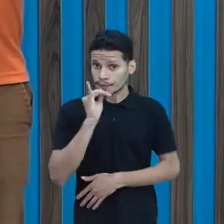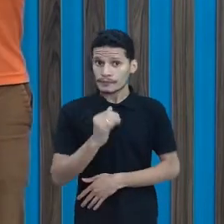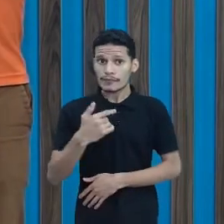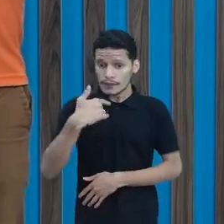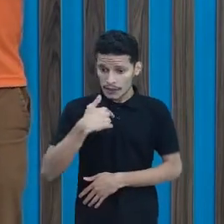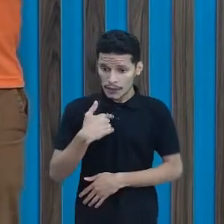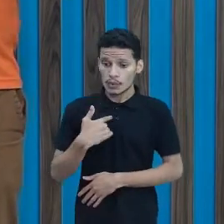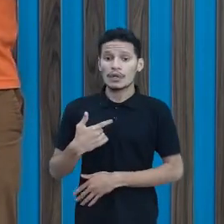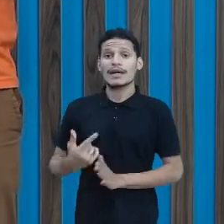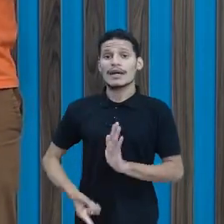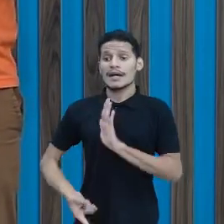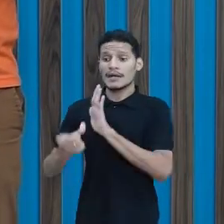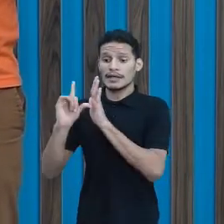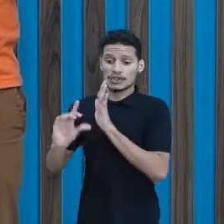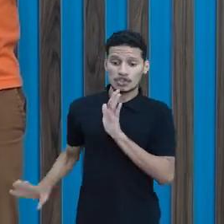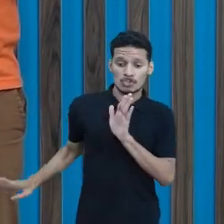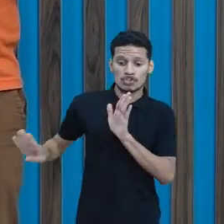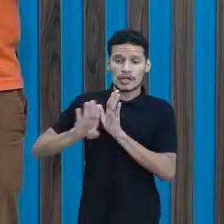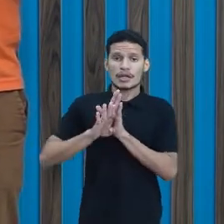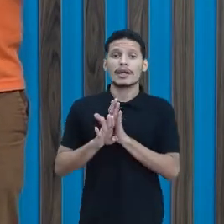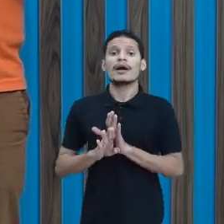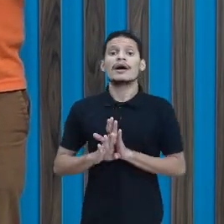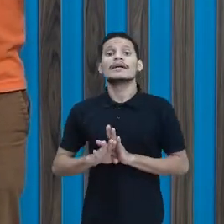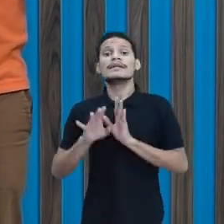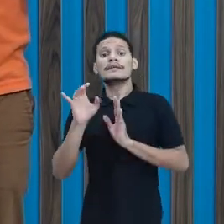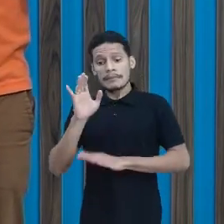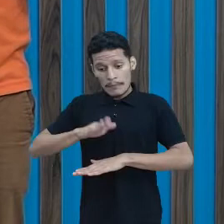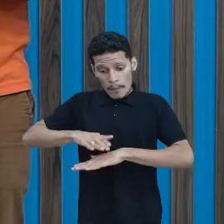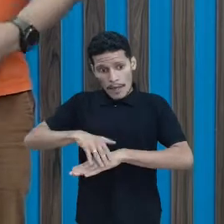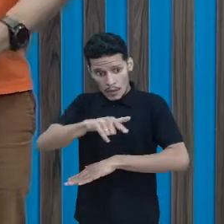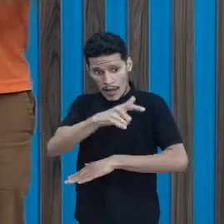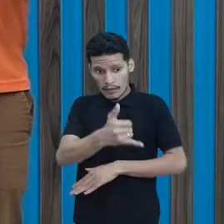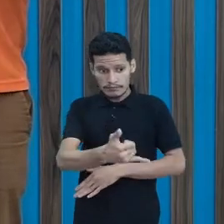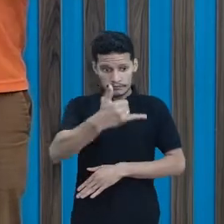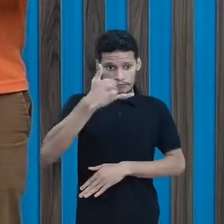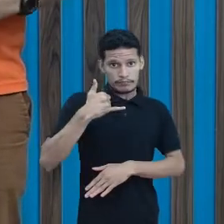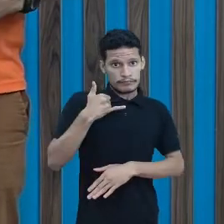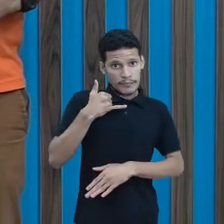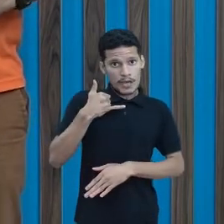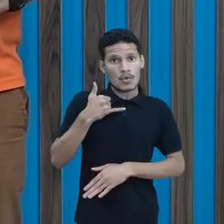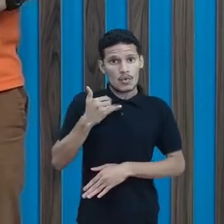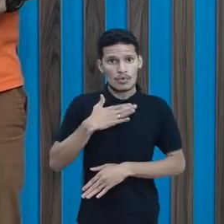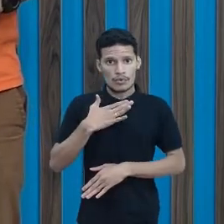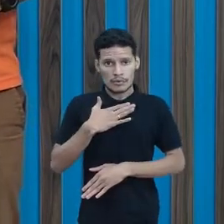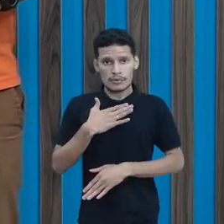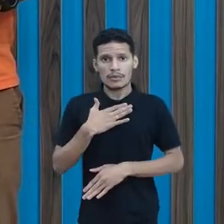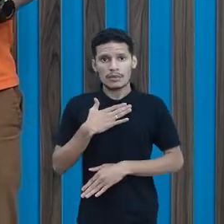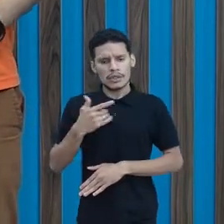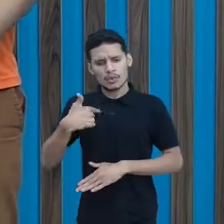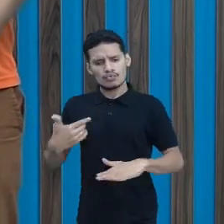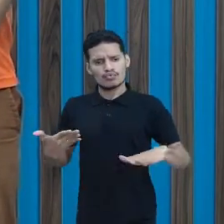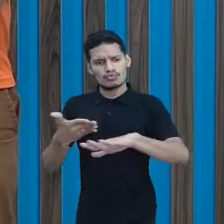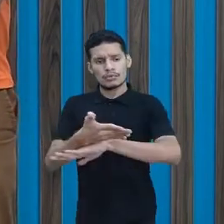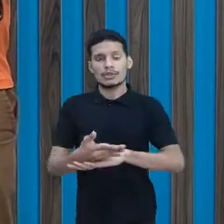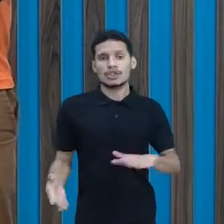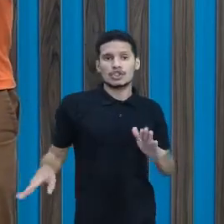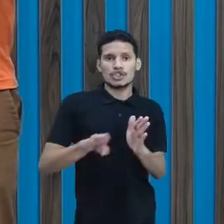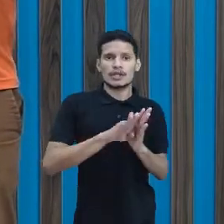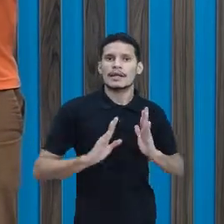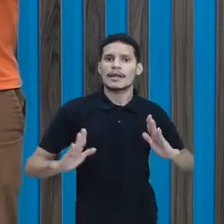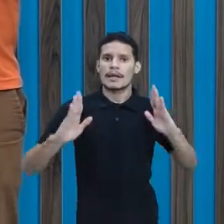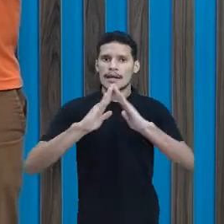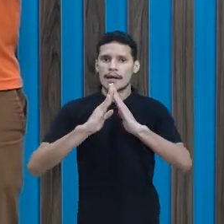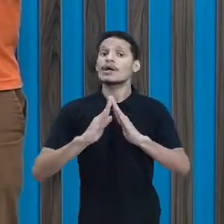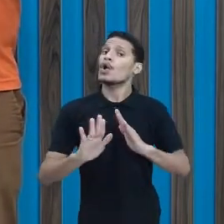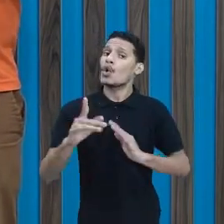tinha chegado quando ela ligou. Eu tinha chegado em casa quando ela ligou. Então, perceba quando você falou eu